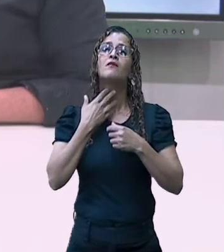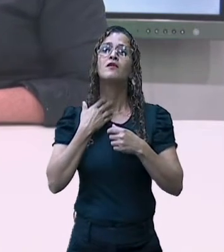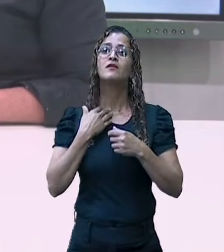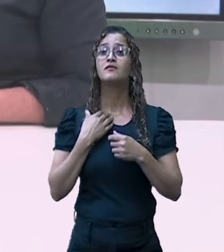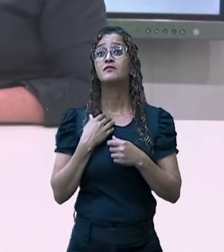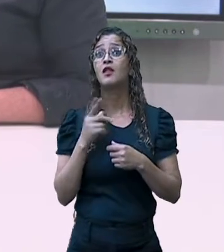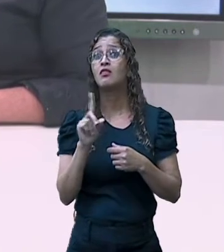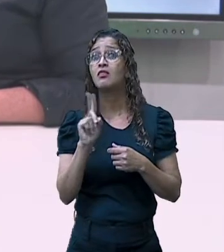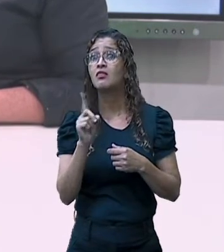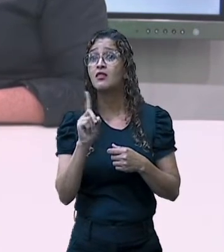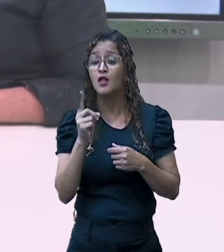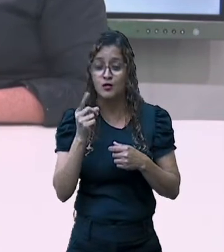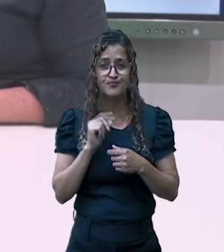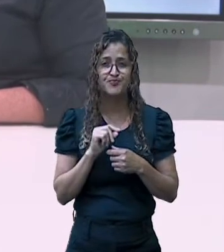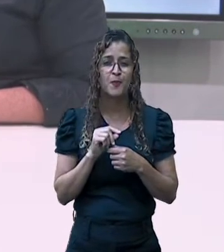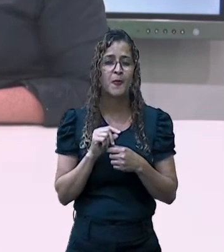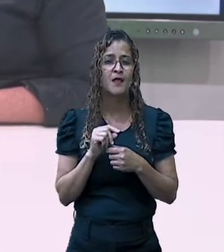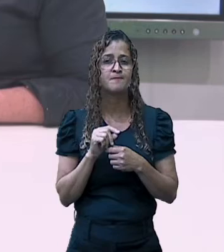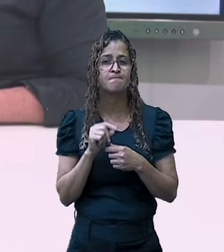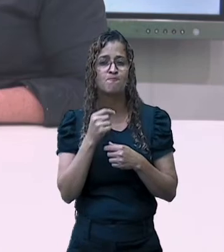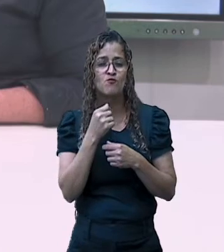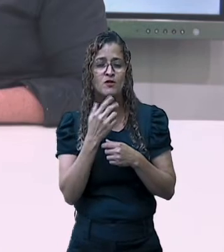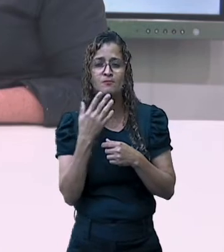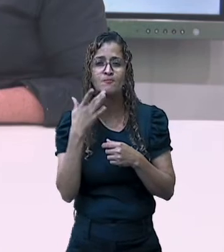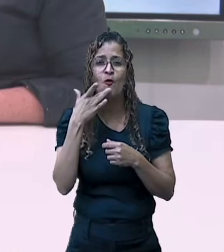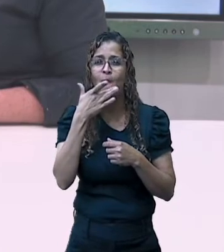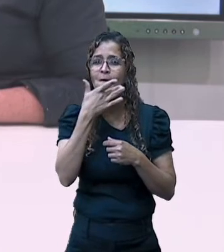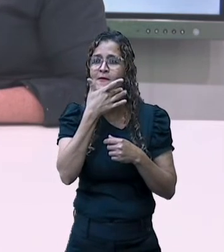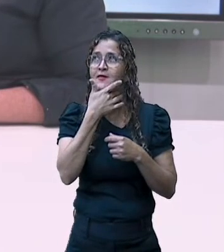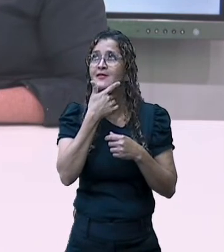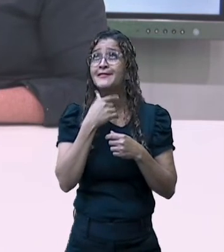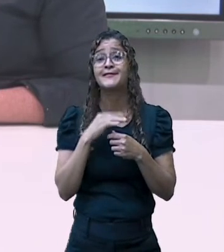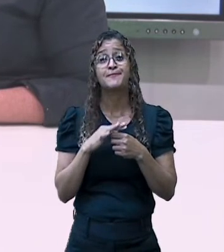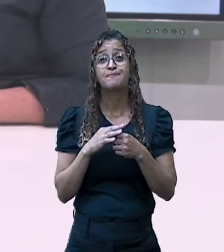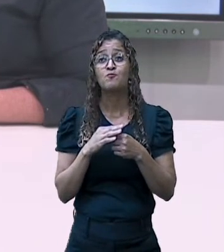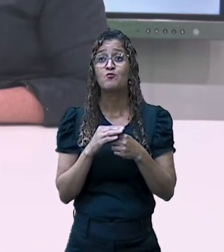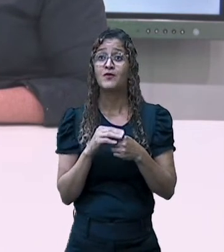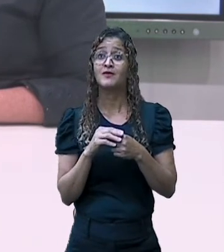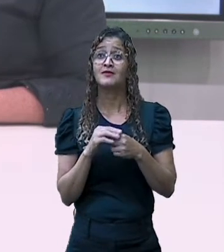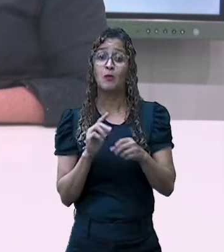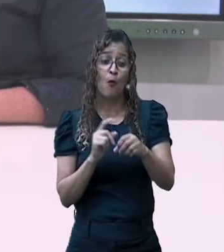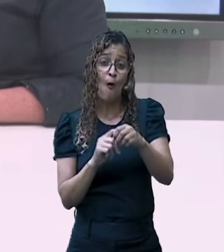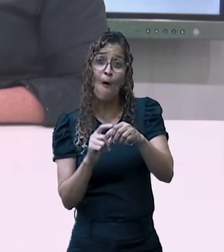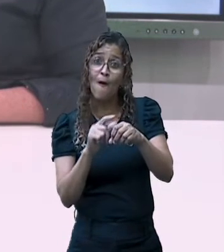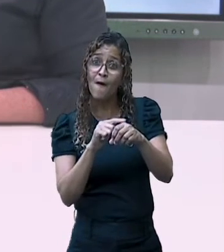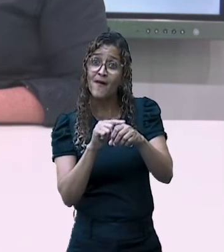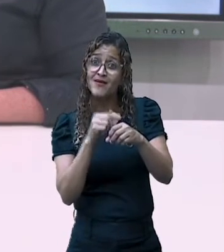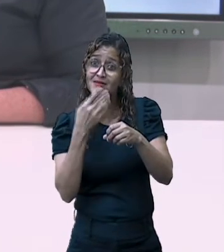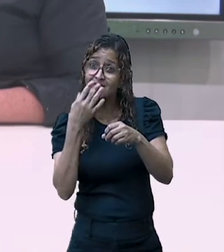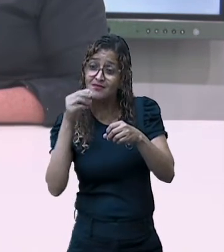umas pastas com sabor de morango, tutti-frutti, mas a gente não pode engolir pasta. E